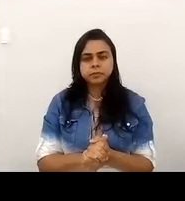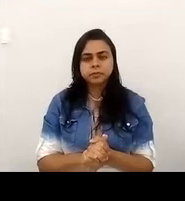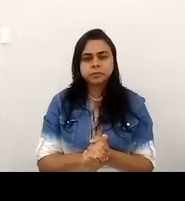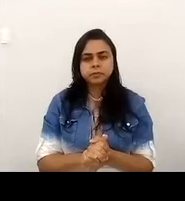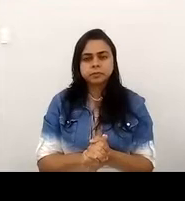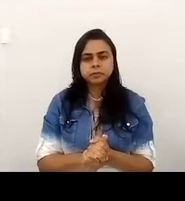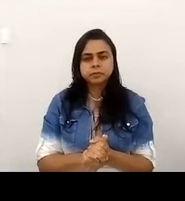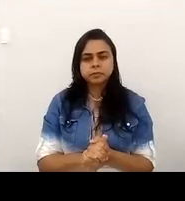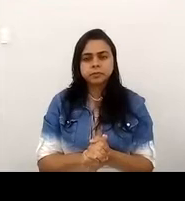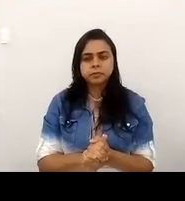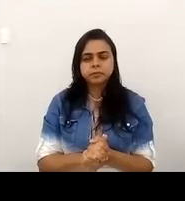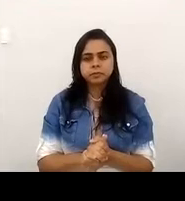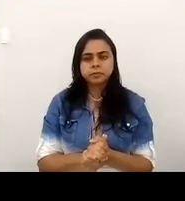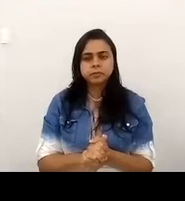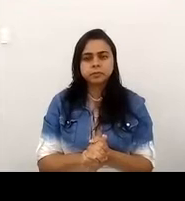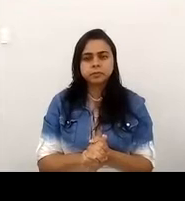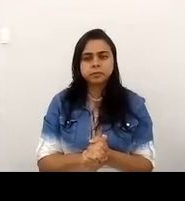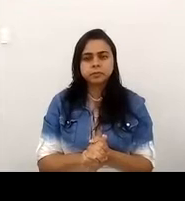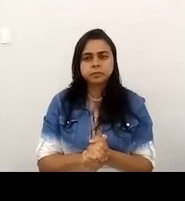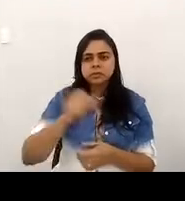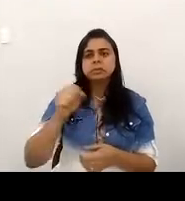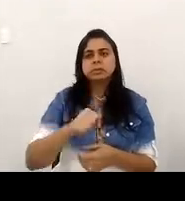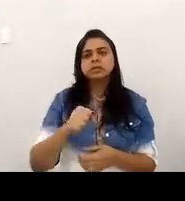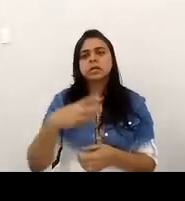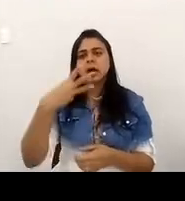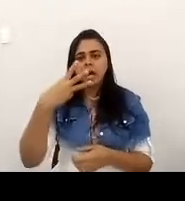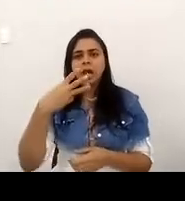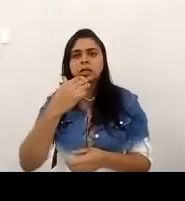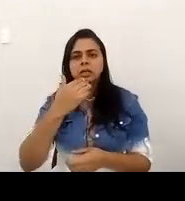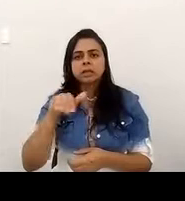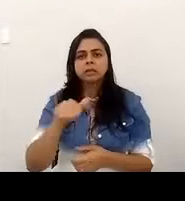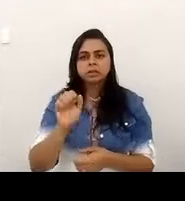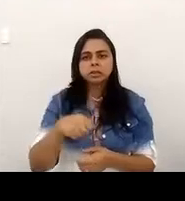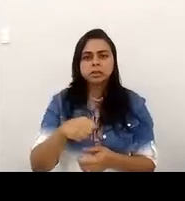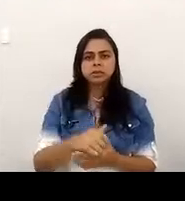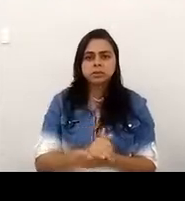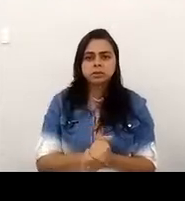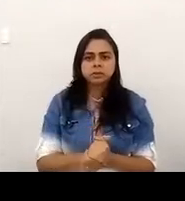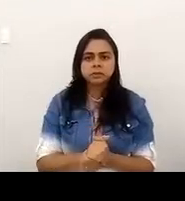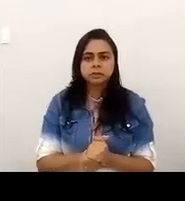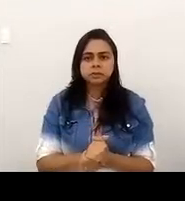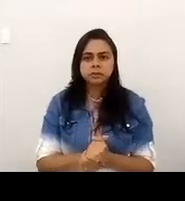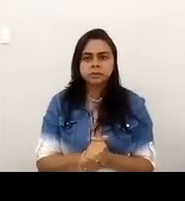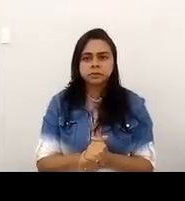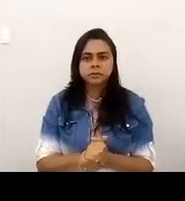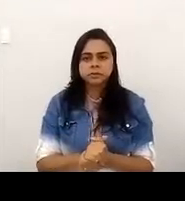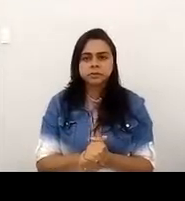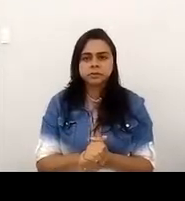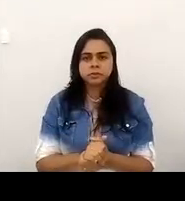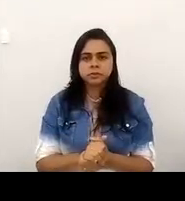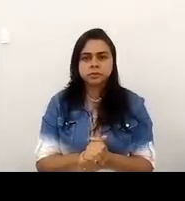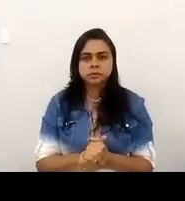É, o dele é 15h30. Uhum. Então, menino, a gente continua contando com vocês aí,